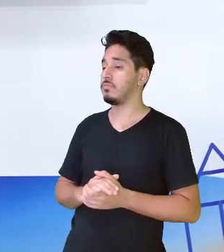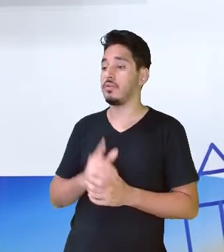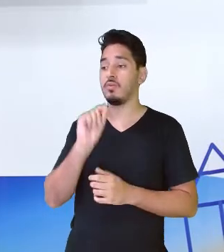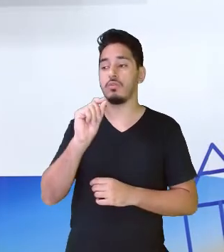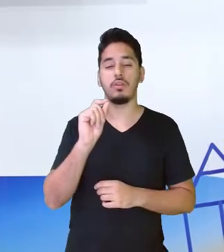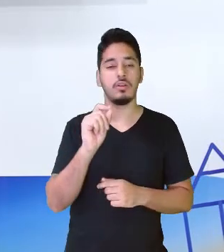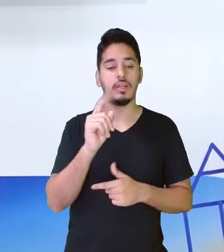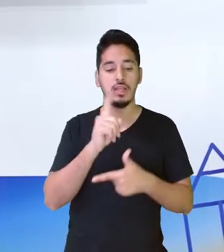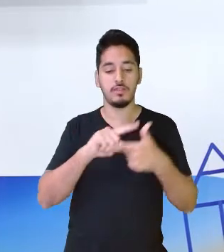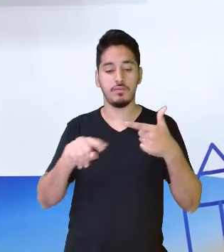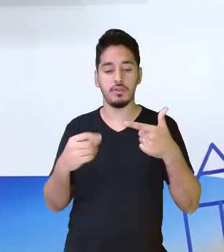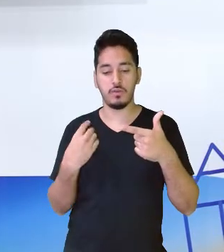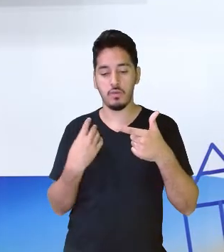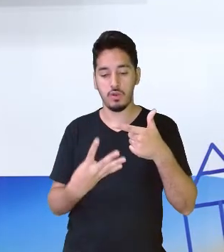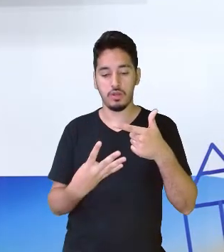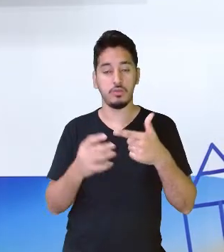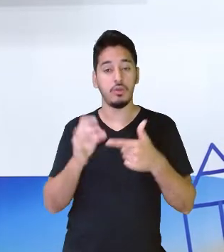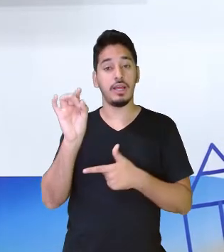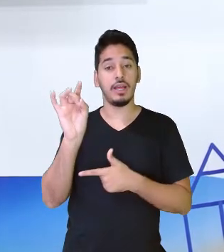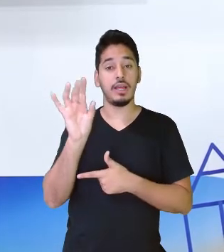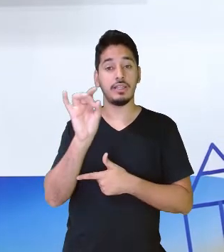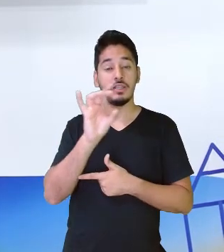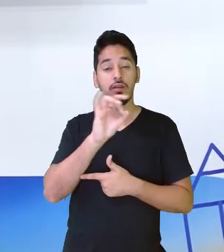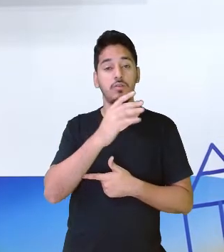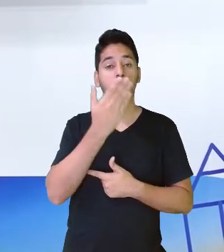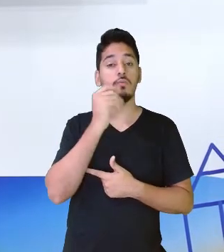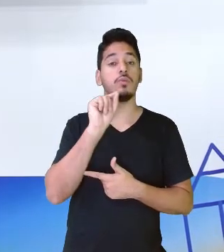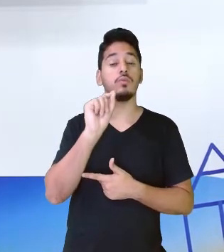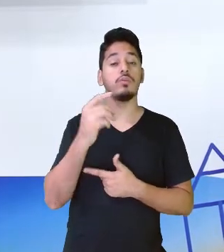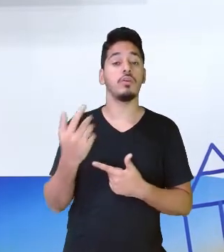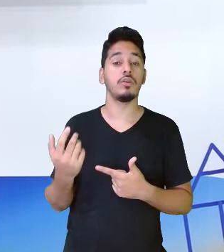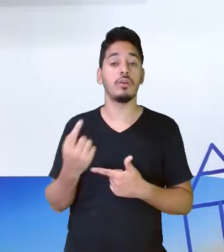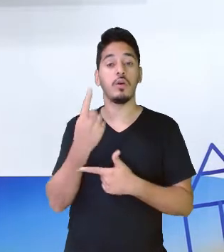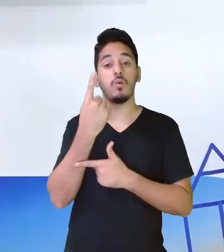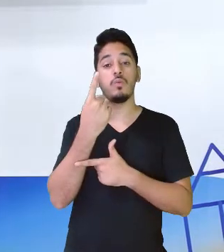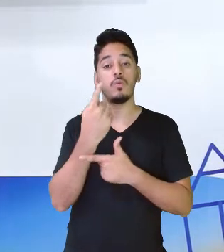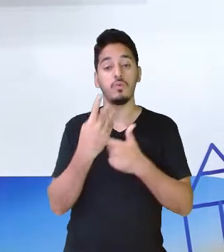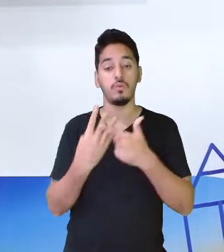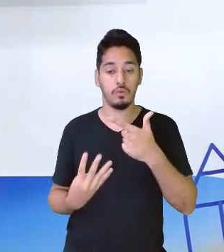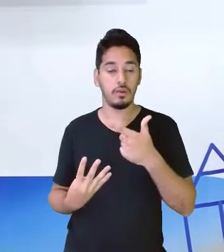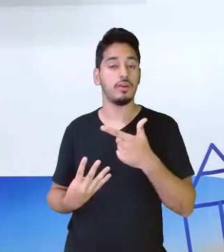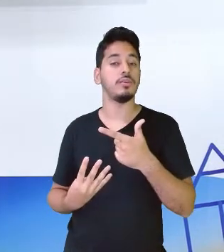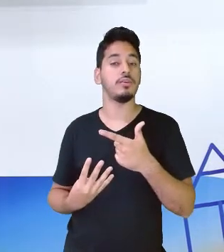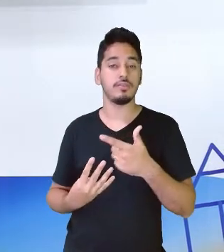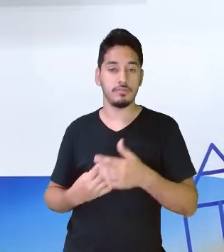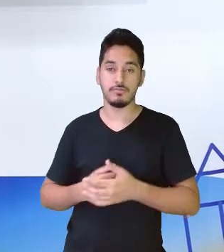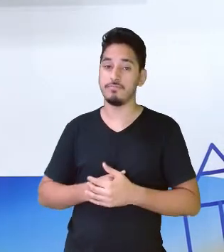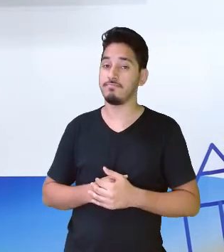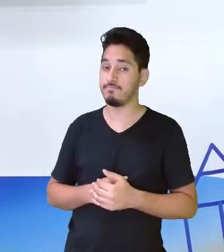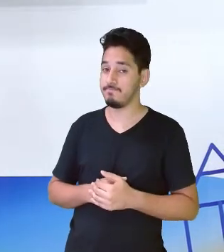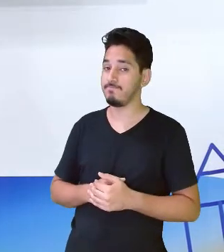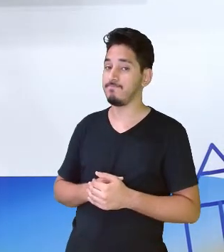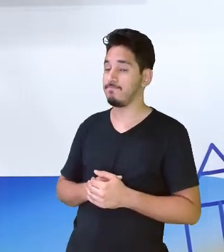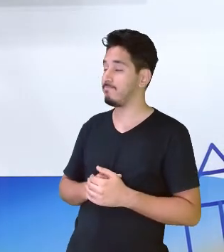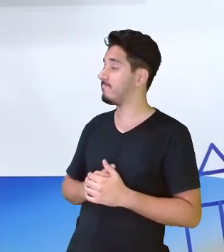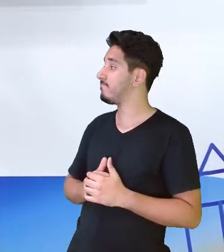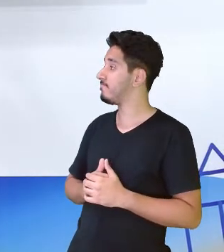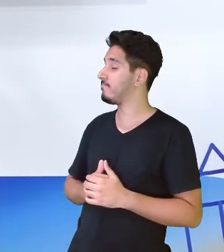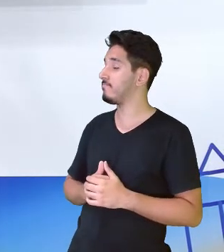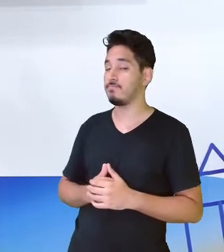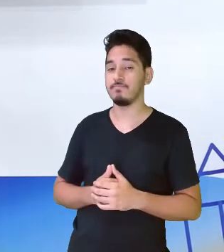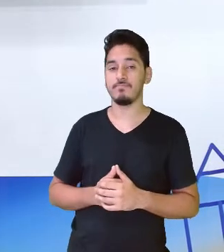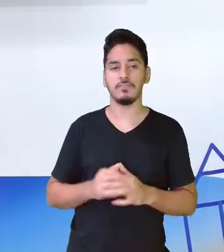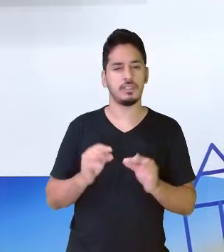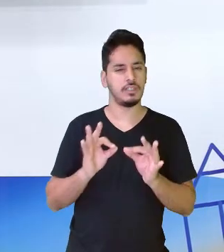dividiu em 4, cada uma comeu 1/4 da pizza. simples,